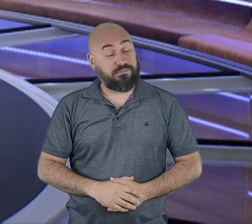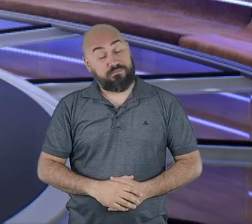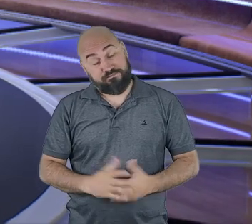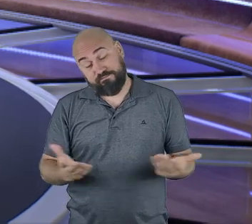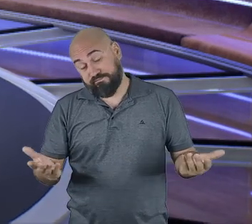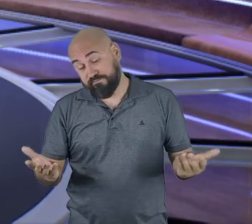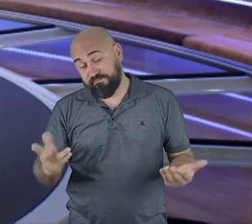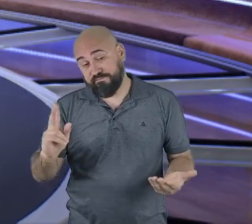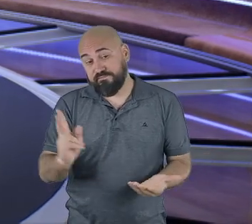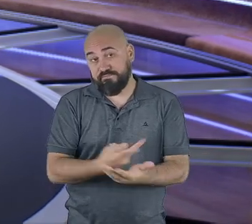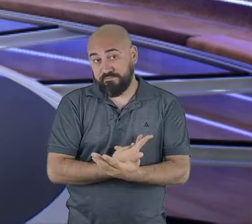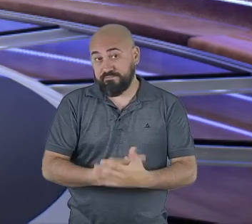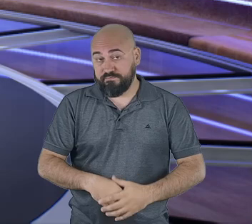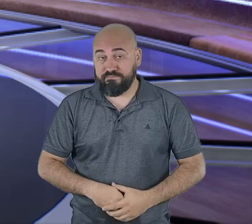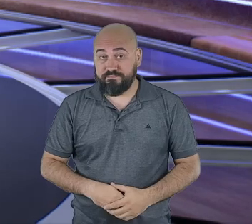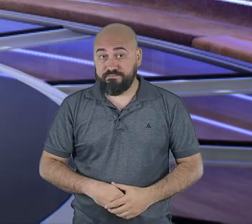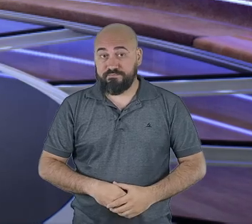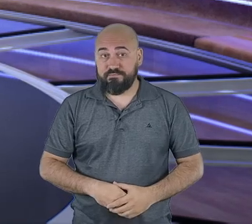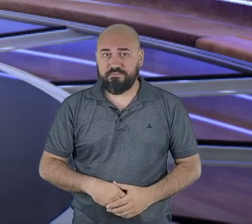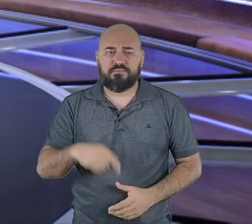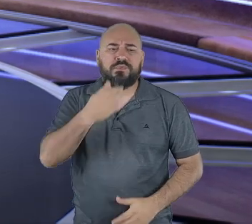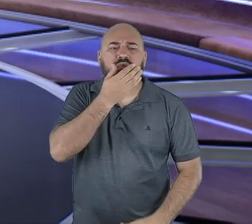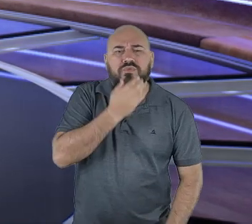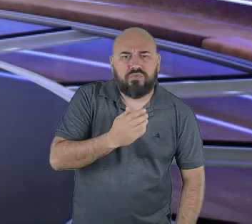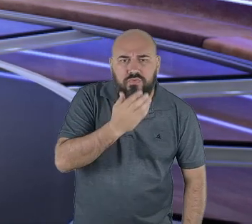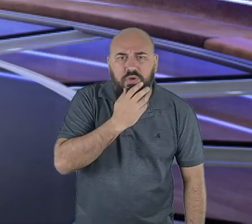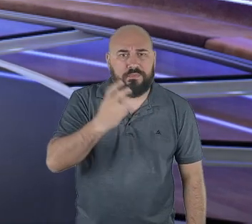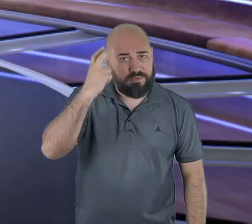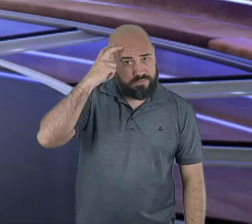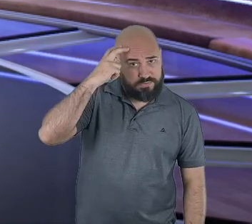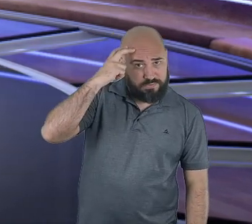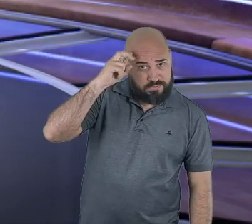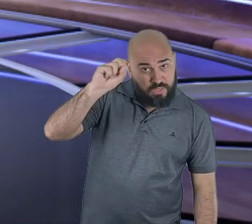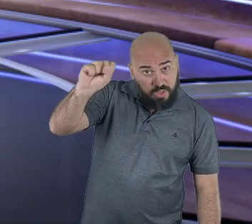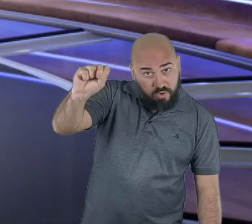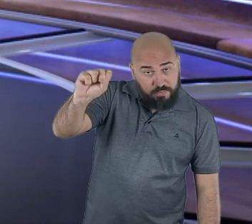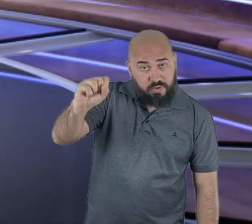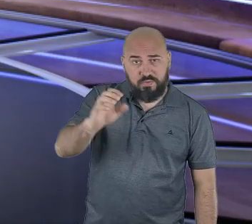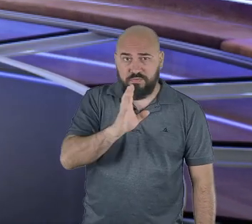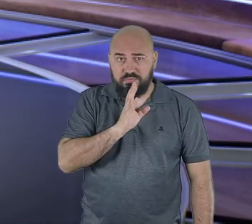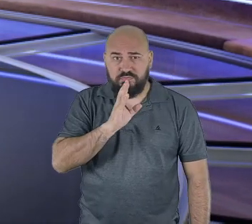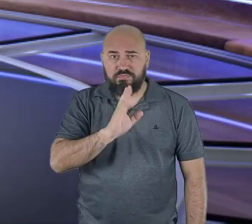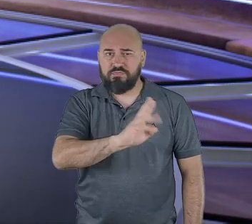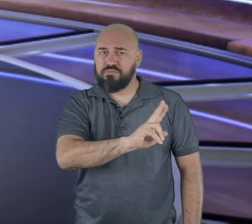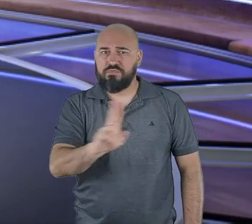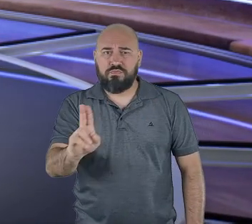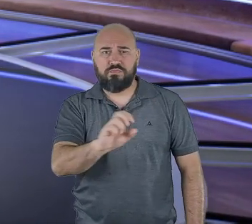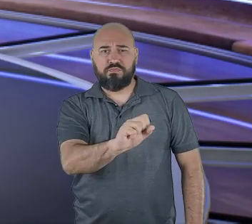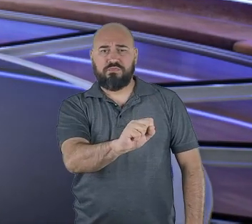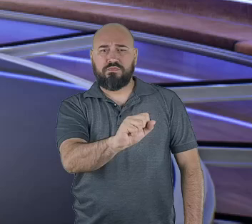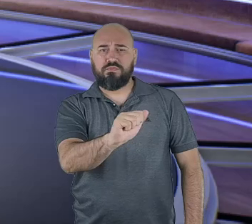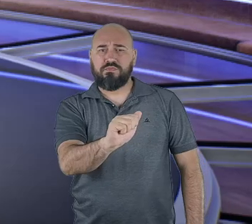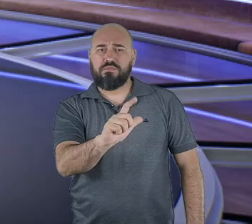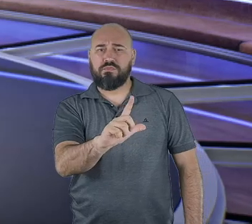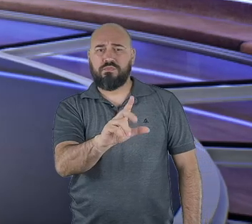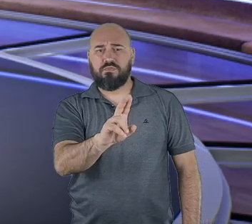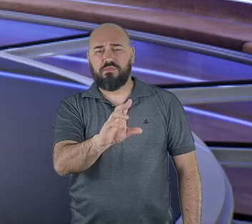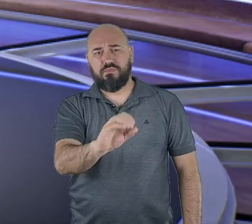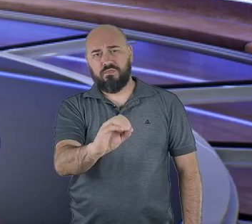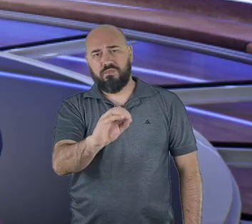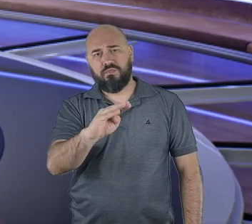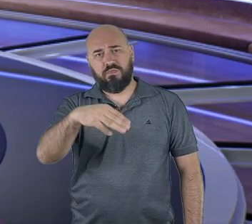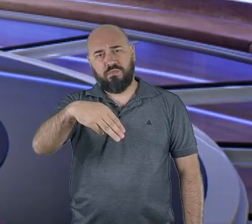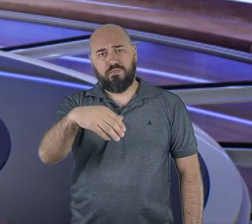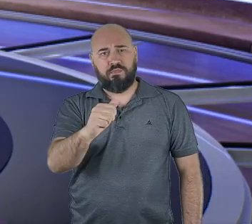Salomão, o grande sábio, apresenta a razão pela qual o ser humano busca viver mais